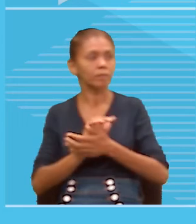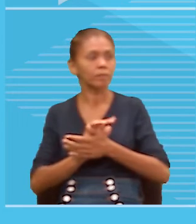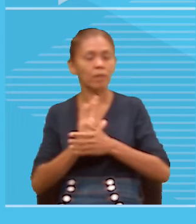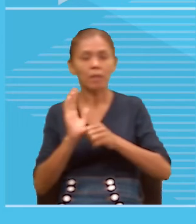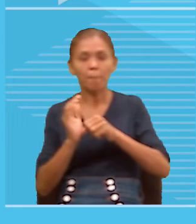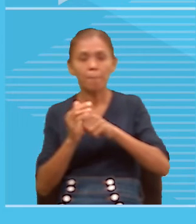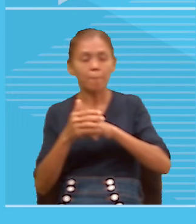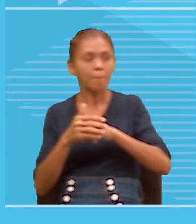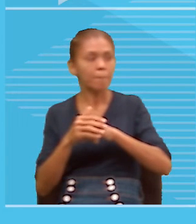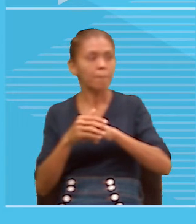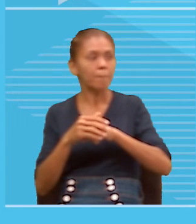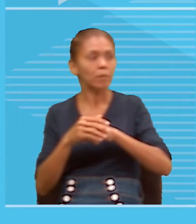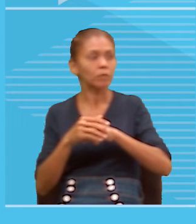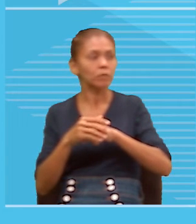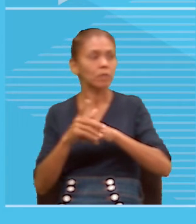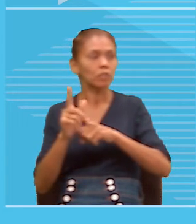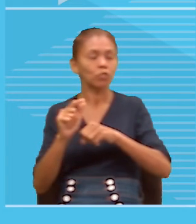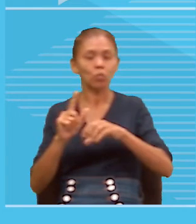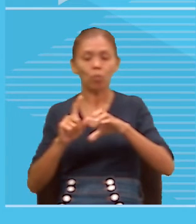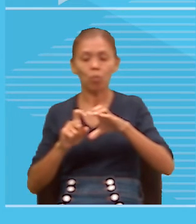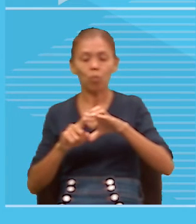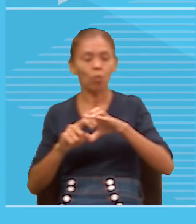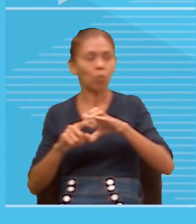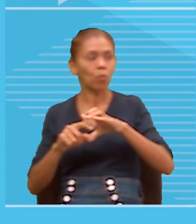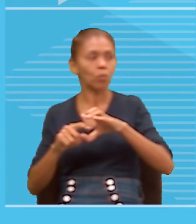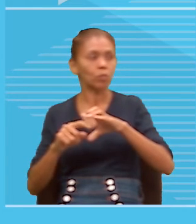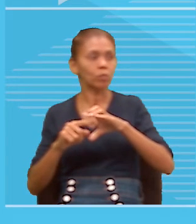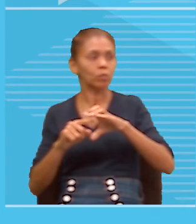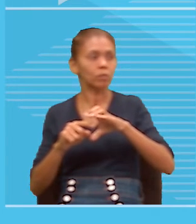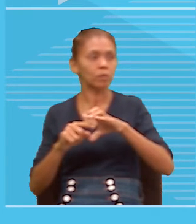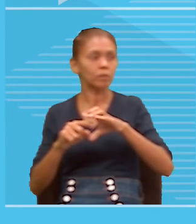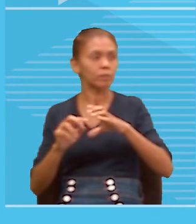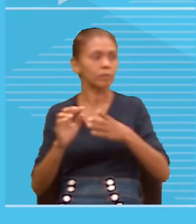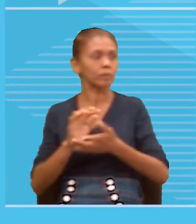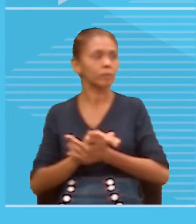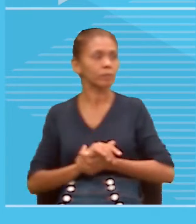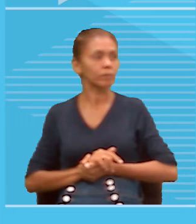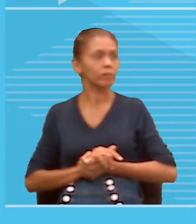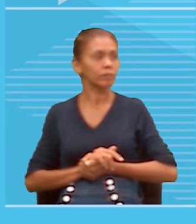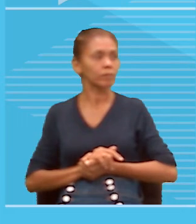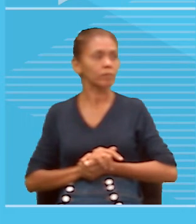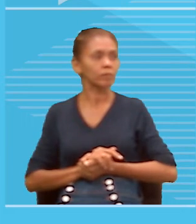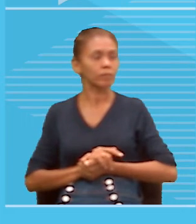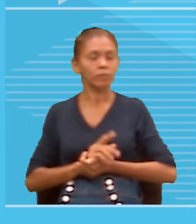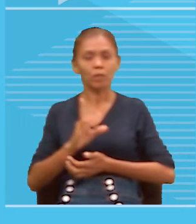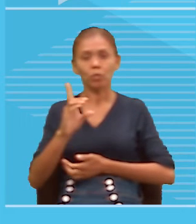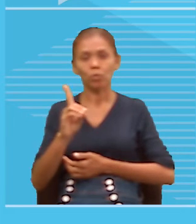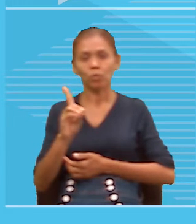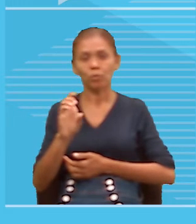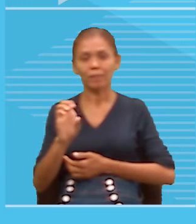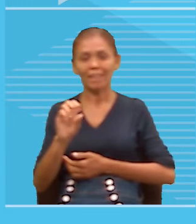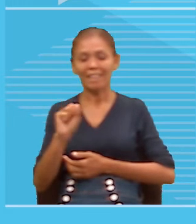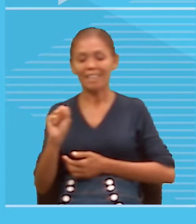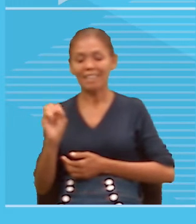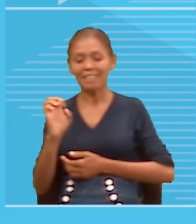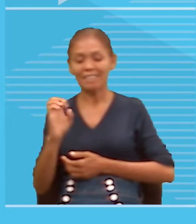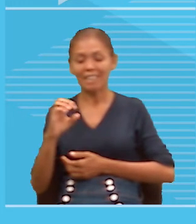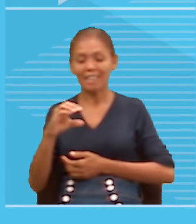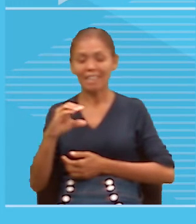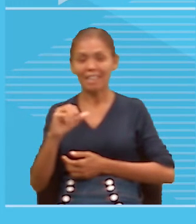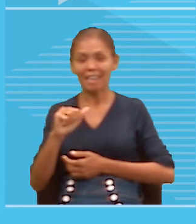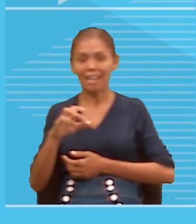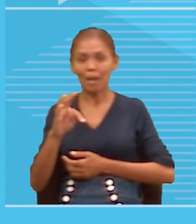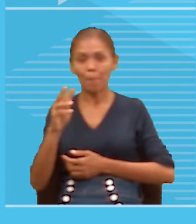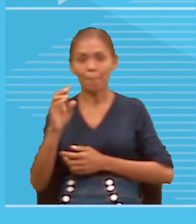protege o embrião do ressecamento tá do dessa secamento Isso é uma